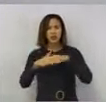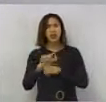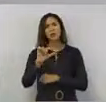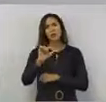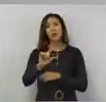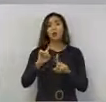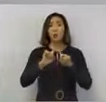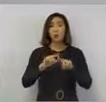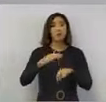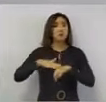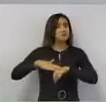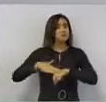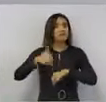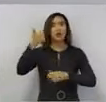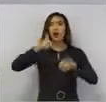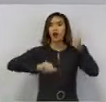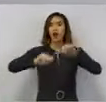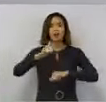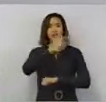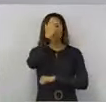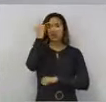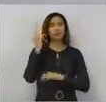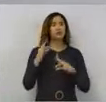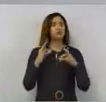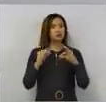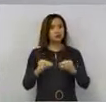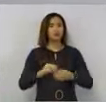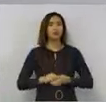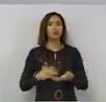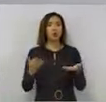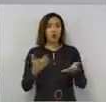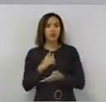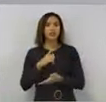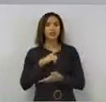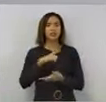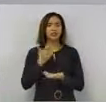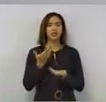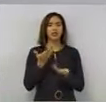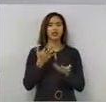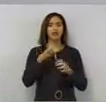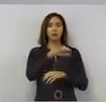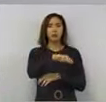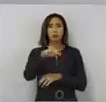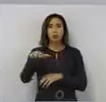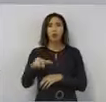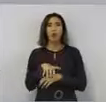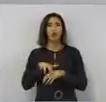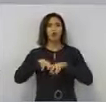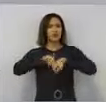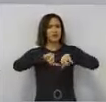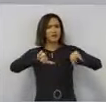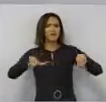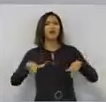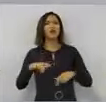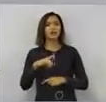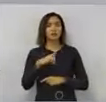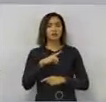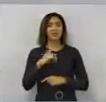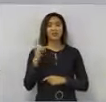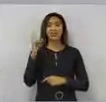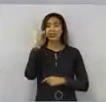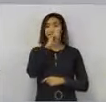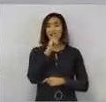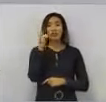melhoria da qualidade das pessoas. Hoje em dia, nós temos postos espalhados por toda a região e isso é muito difícil da